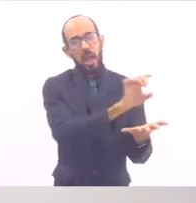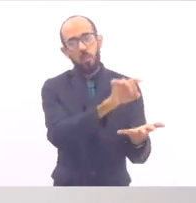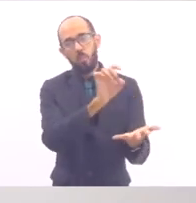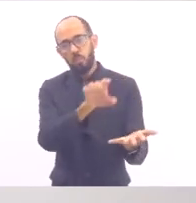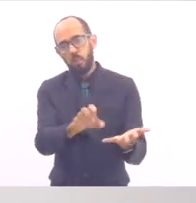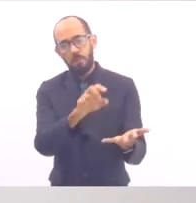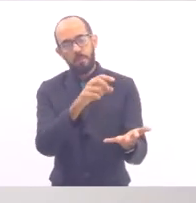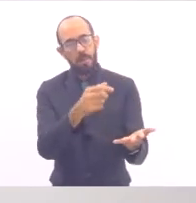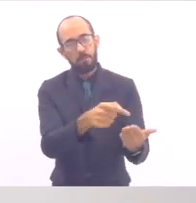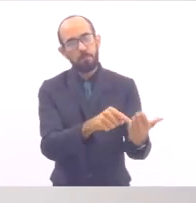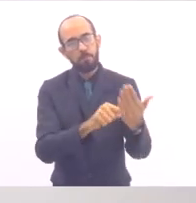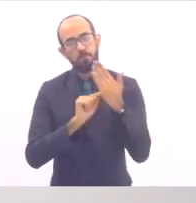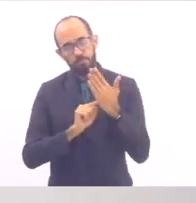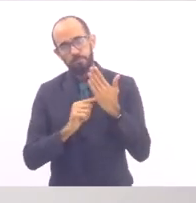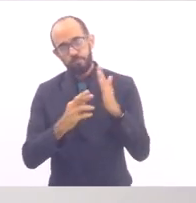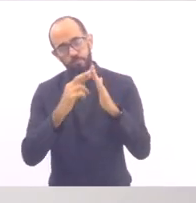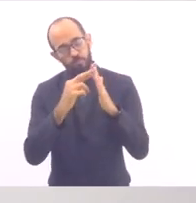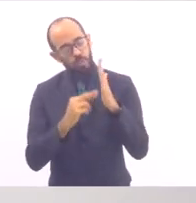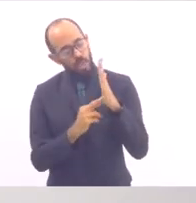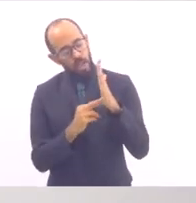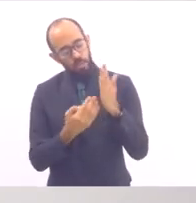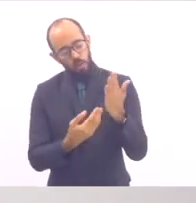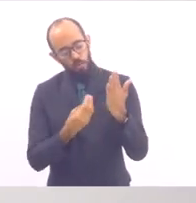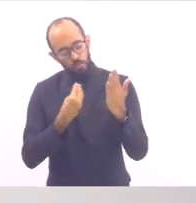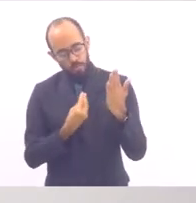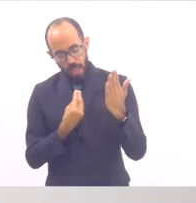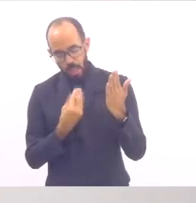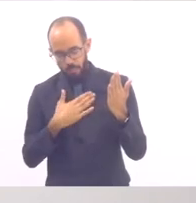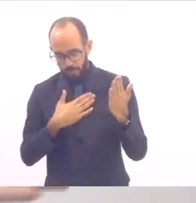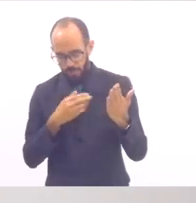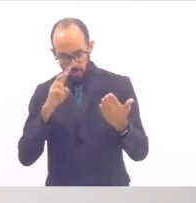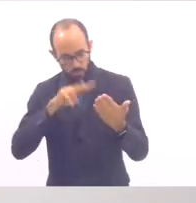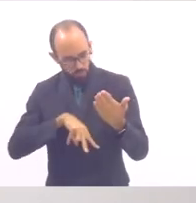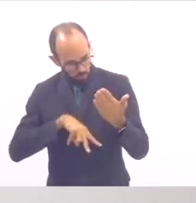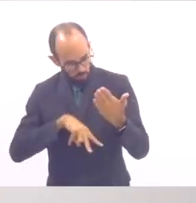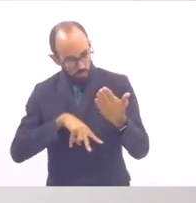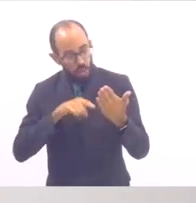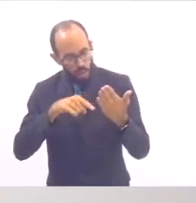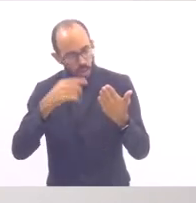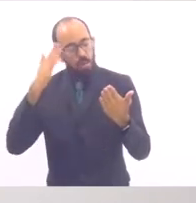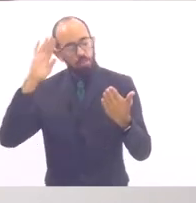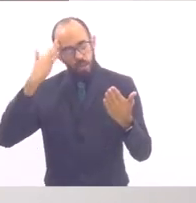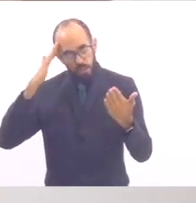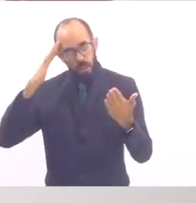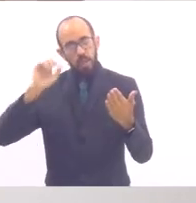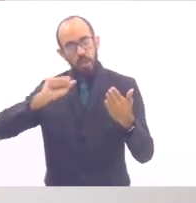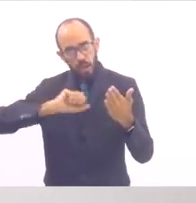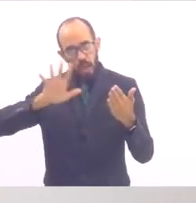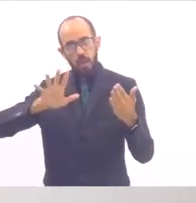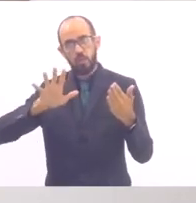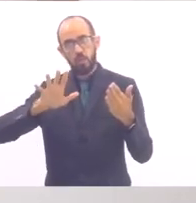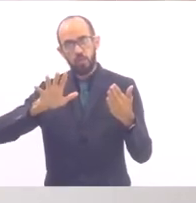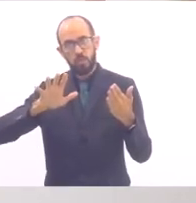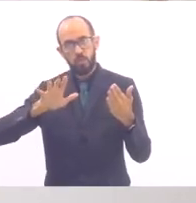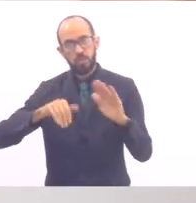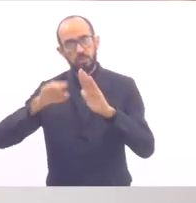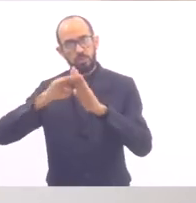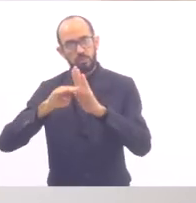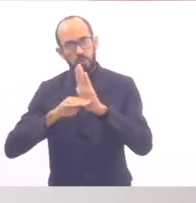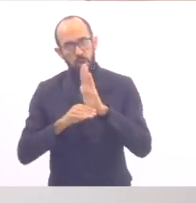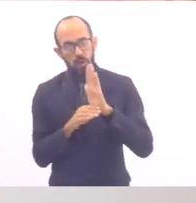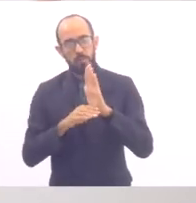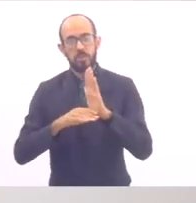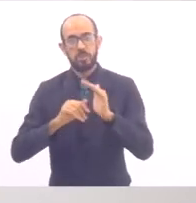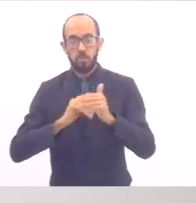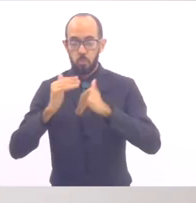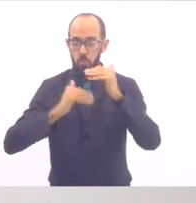tão importante para as demais fases que a gente precisa, que estão juntas. Na verdade, essas fases nem estão muito à frente.